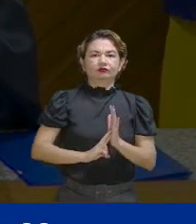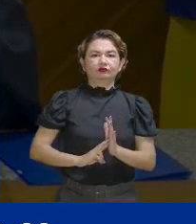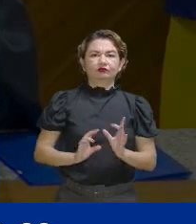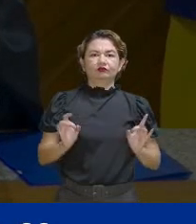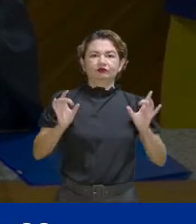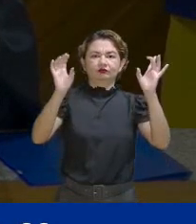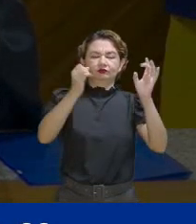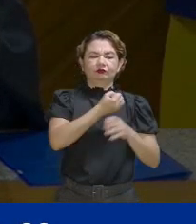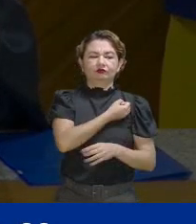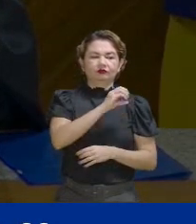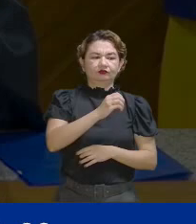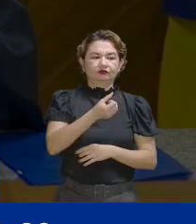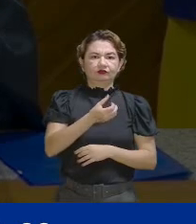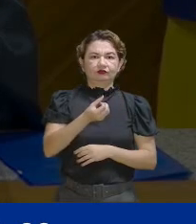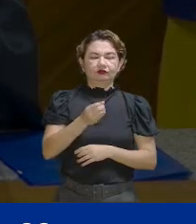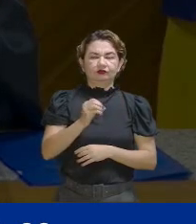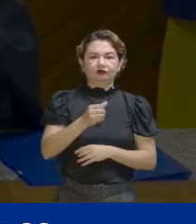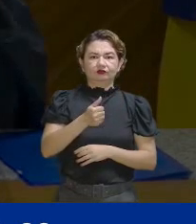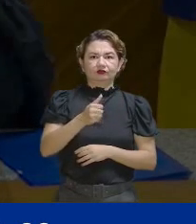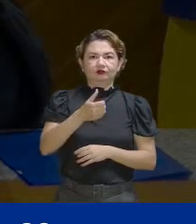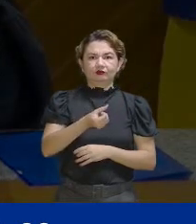especial